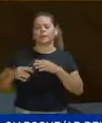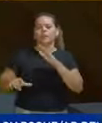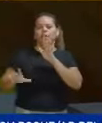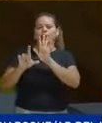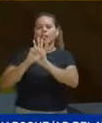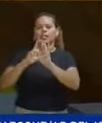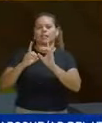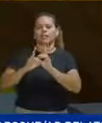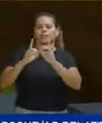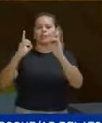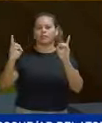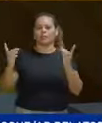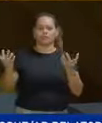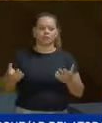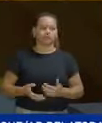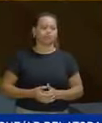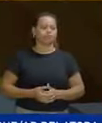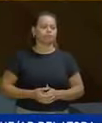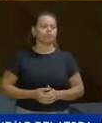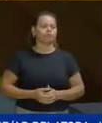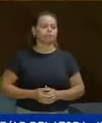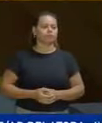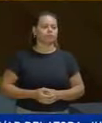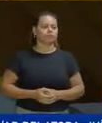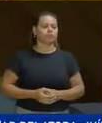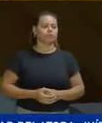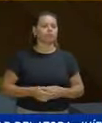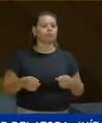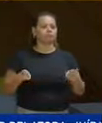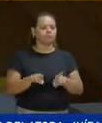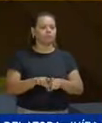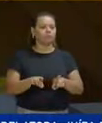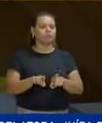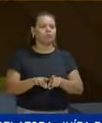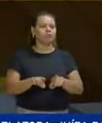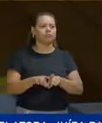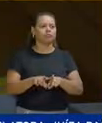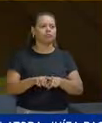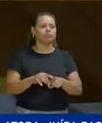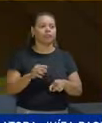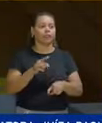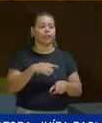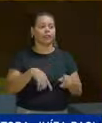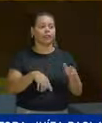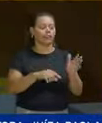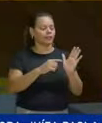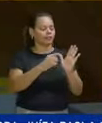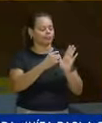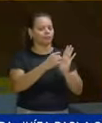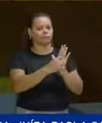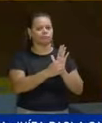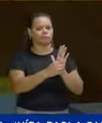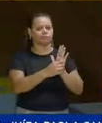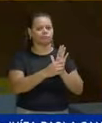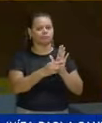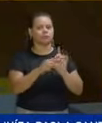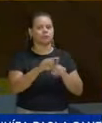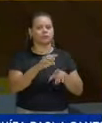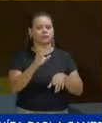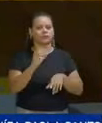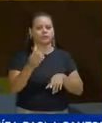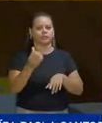Eleitoral ele já se pronunciou reiteradas vezes acerca da matéria, inclusive no julgamento da representação